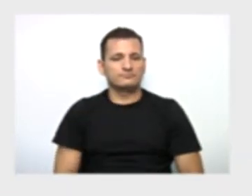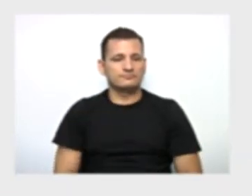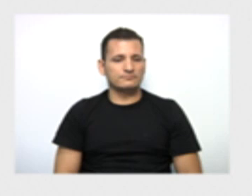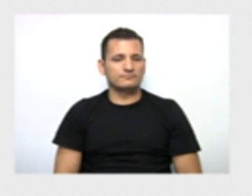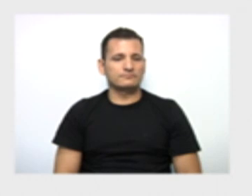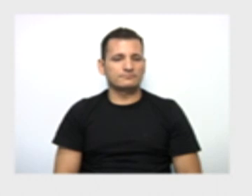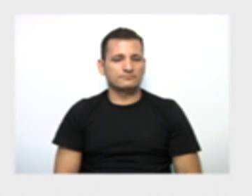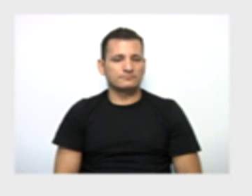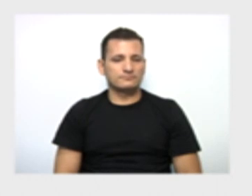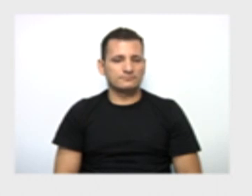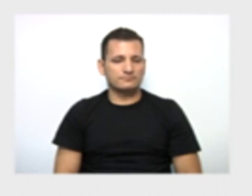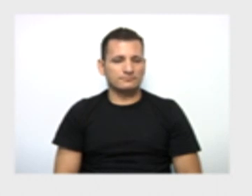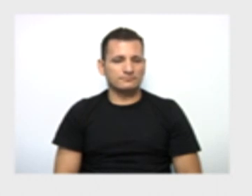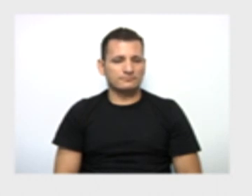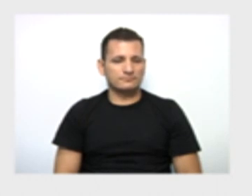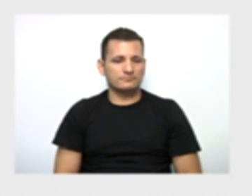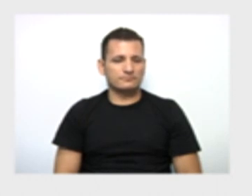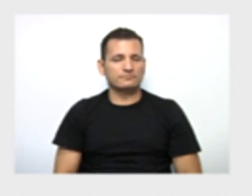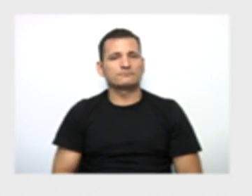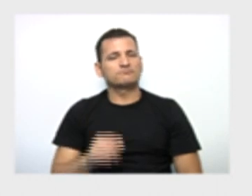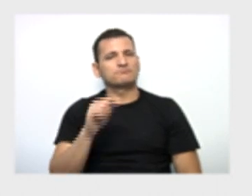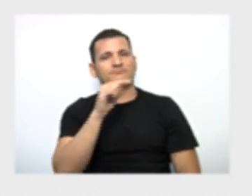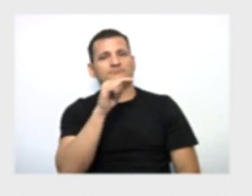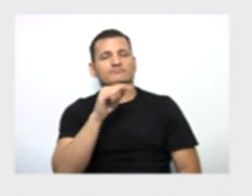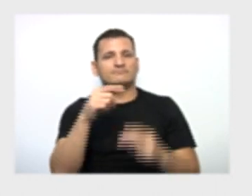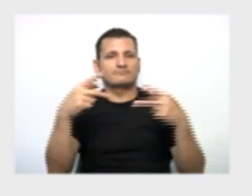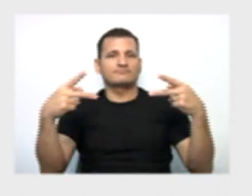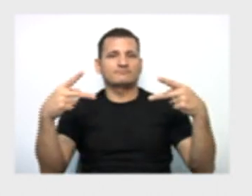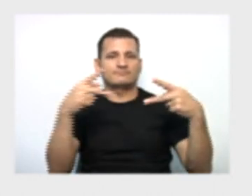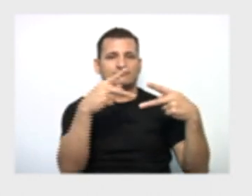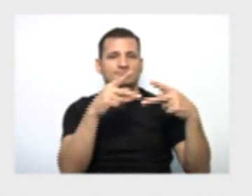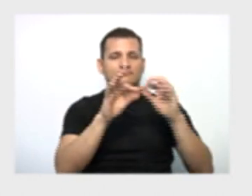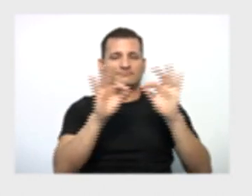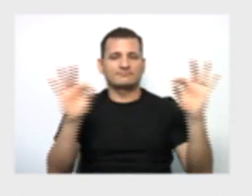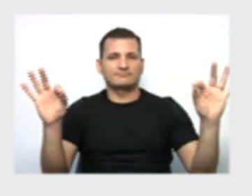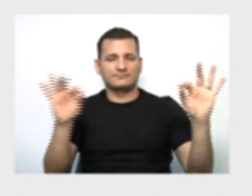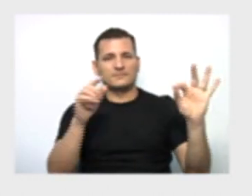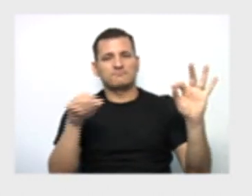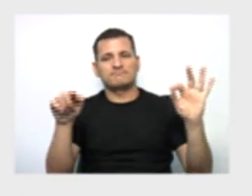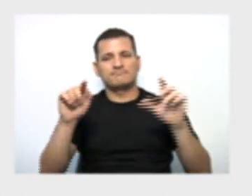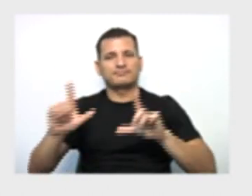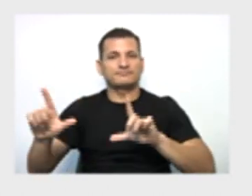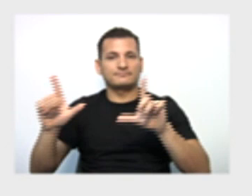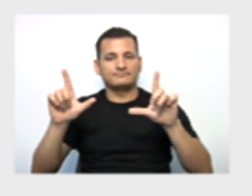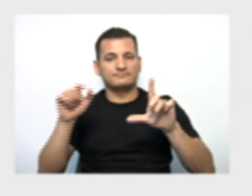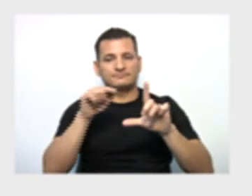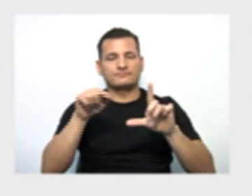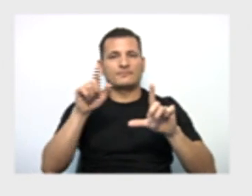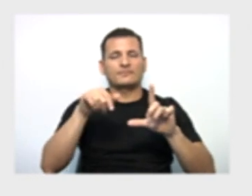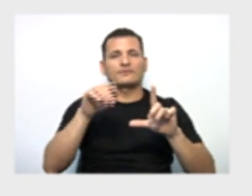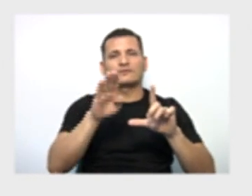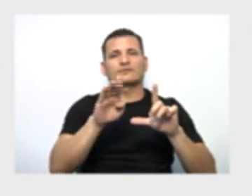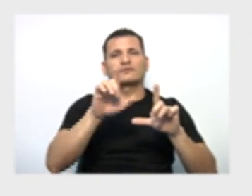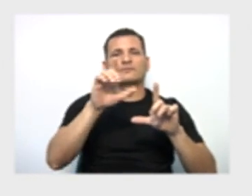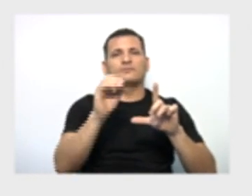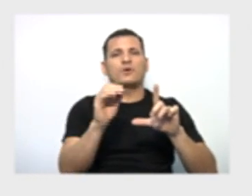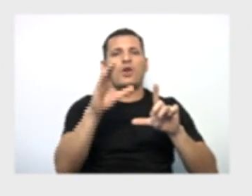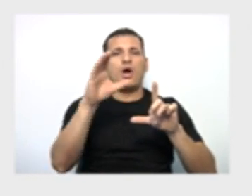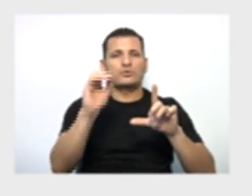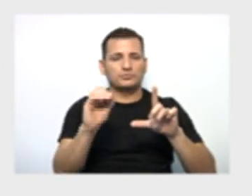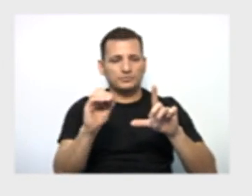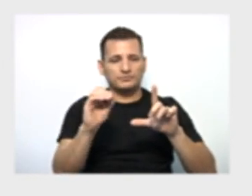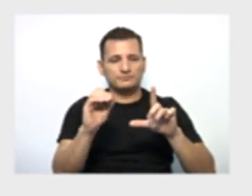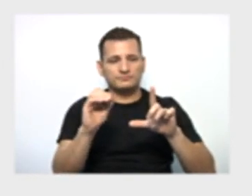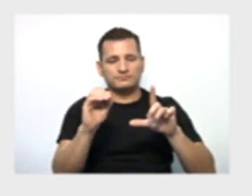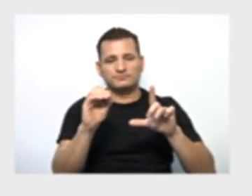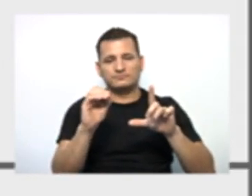vendo? Isso foi o que nós escrevemos inicialmente. Então, essa é uma tag em bloco. Eu estou dizendo que ela